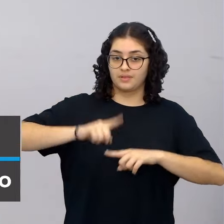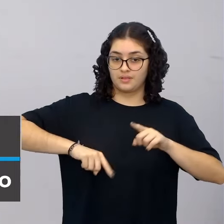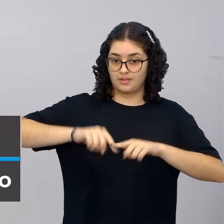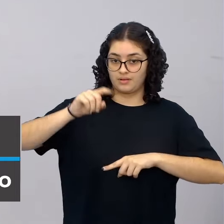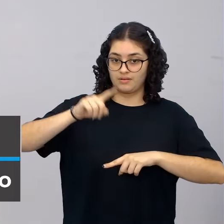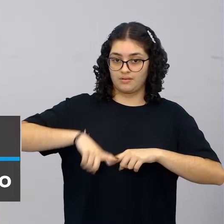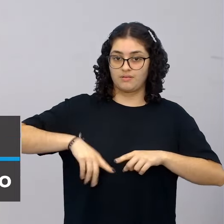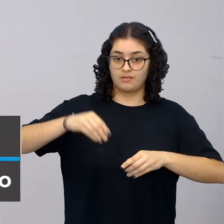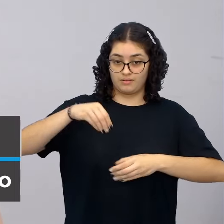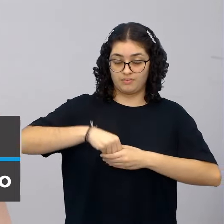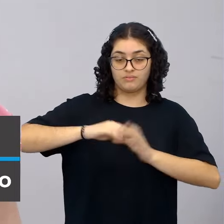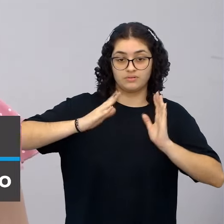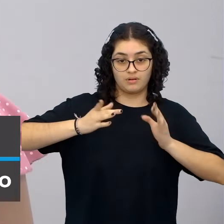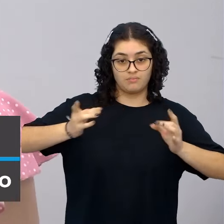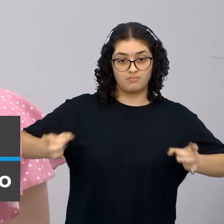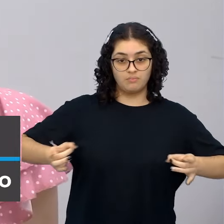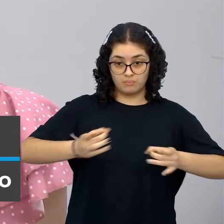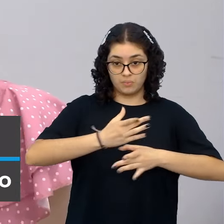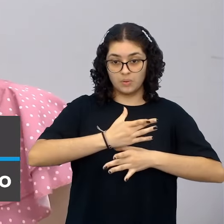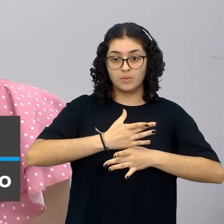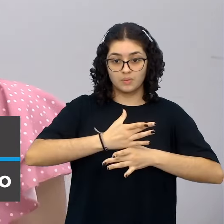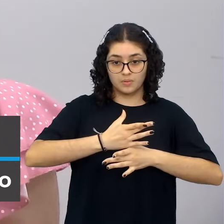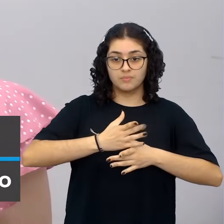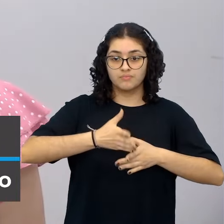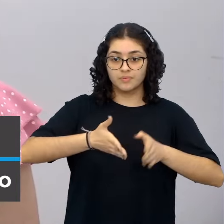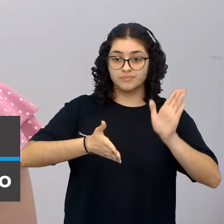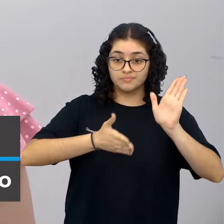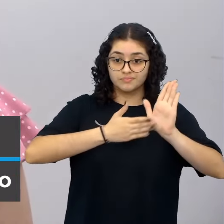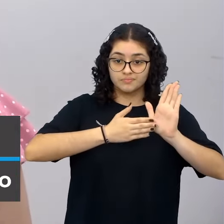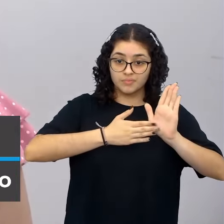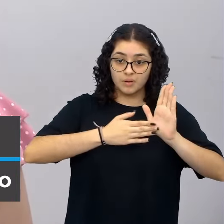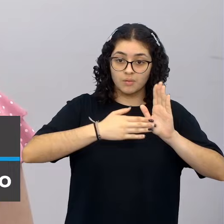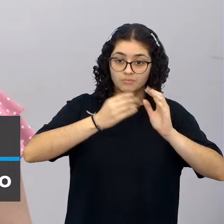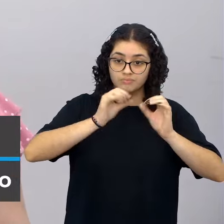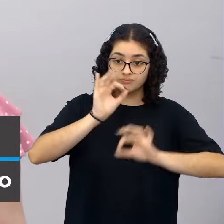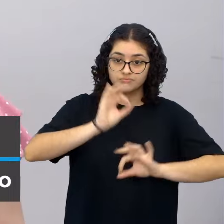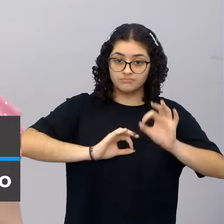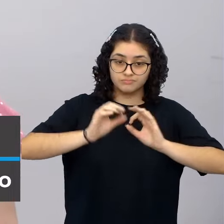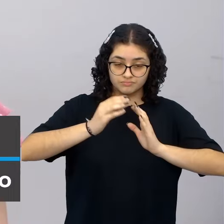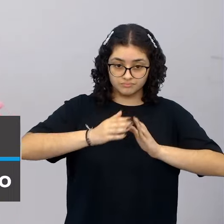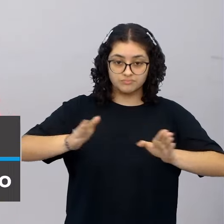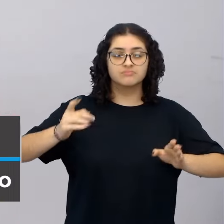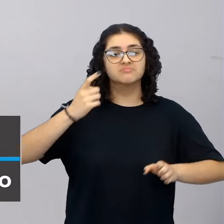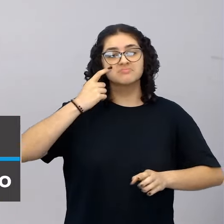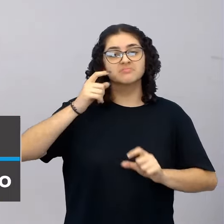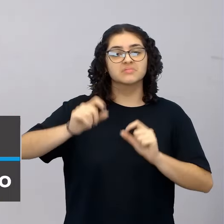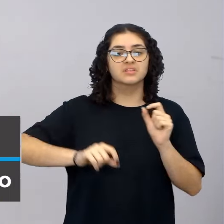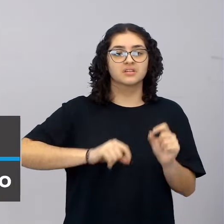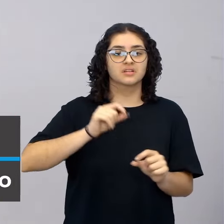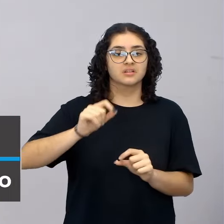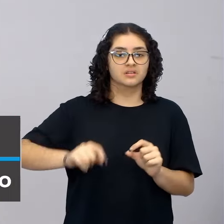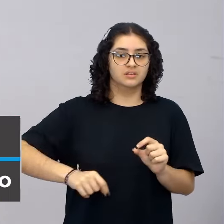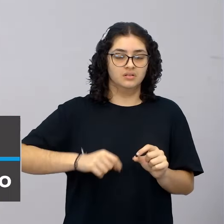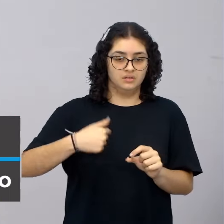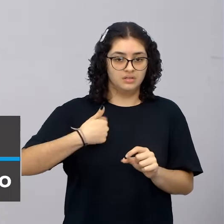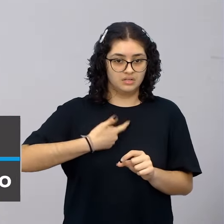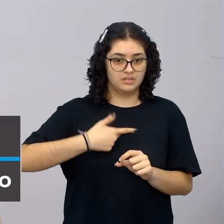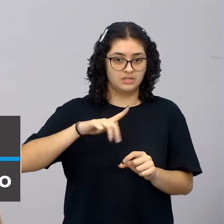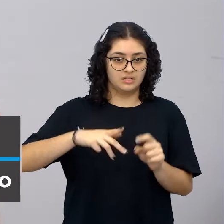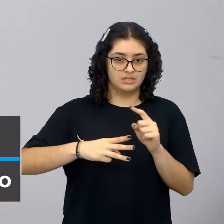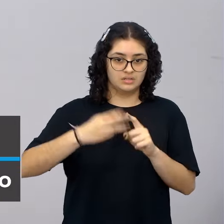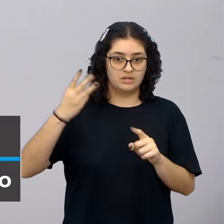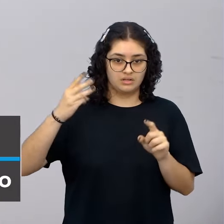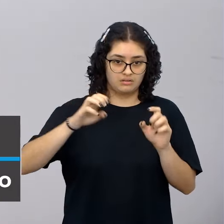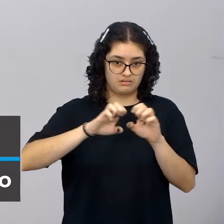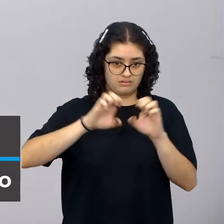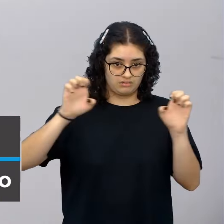anos iniciais, e quando foi a proposta de ampliação, o que nós pensamos? Nós já temos os 3